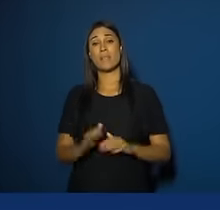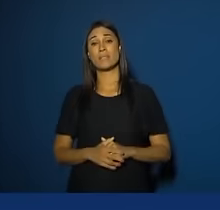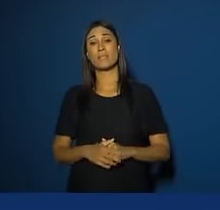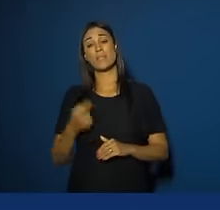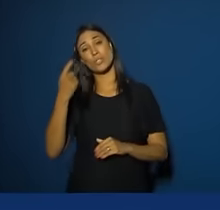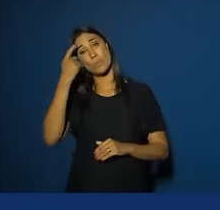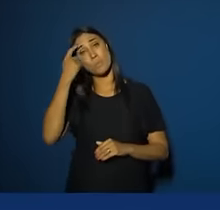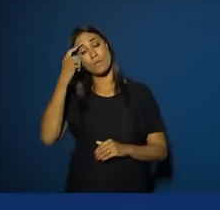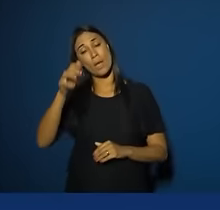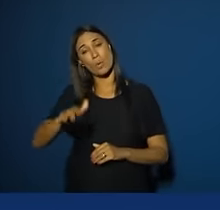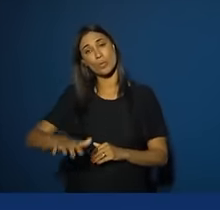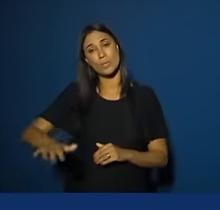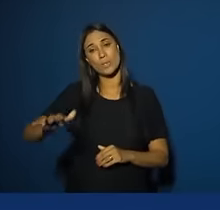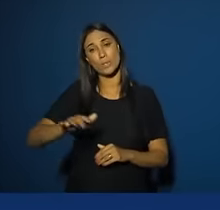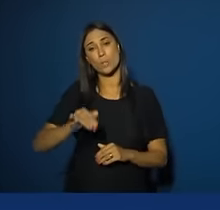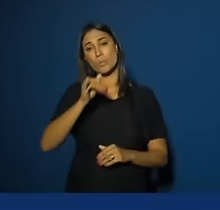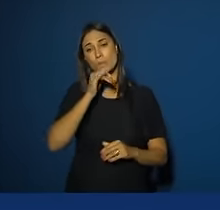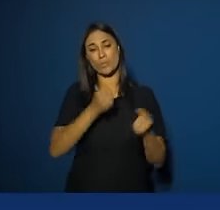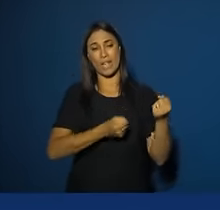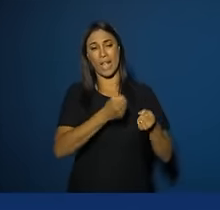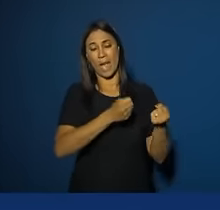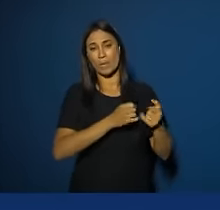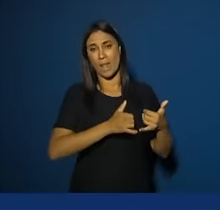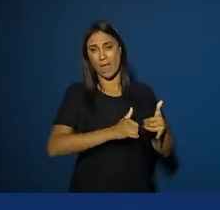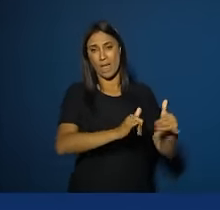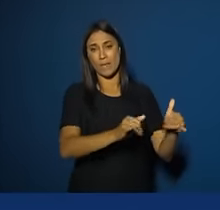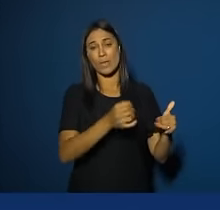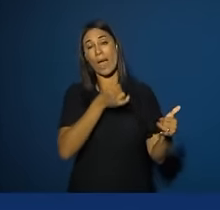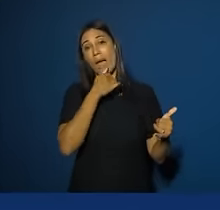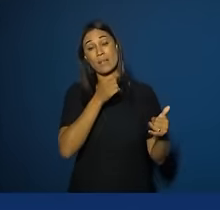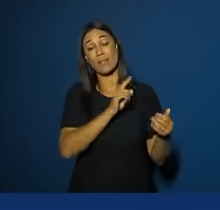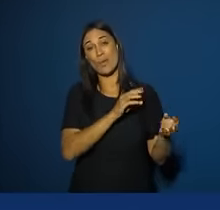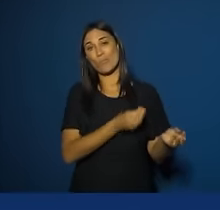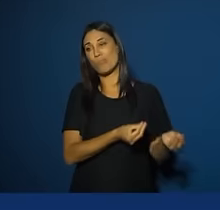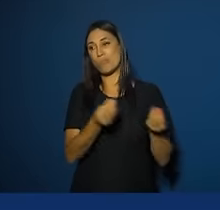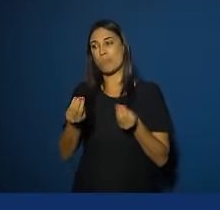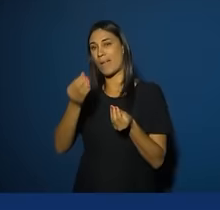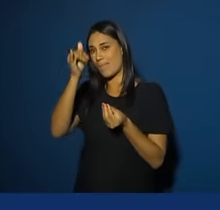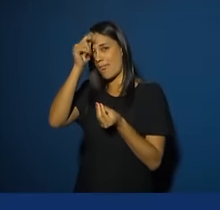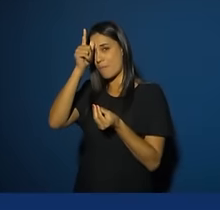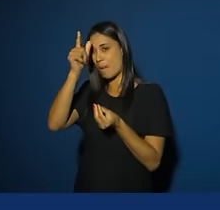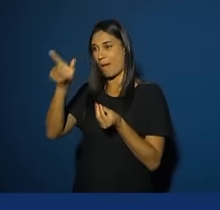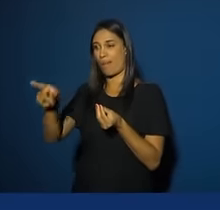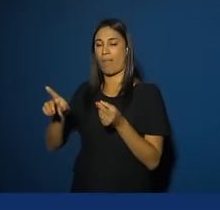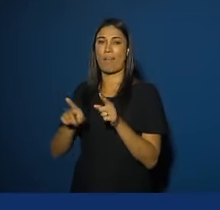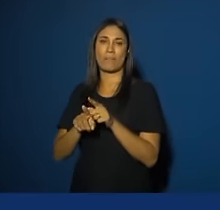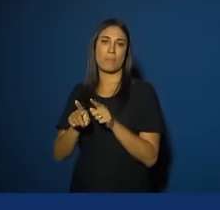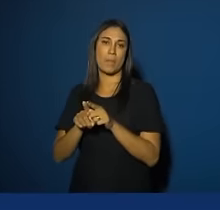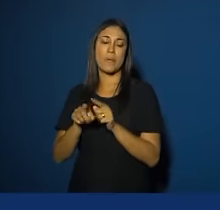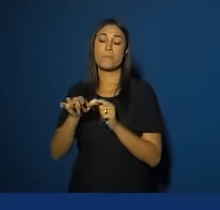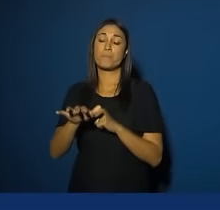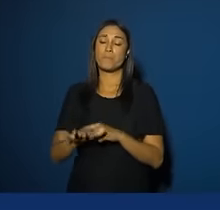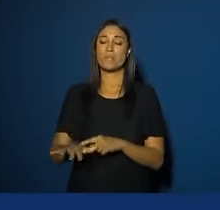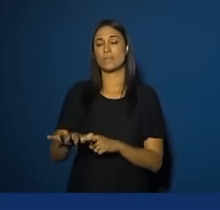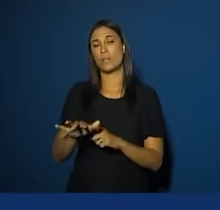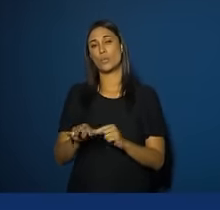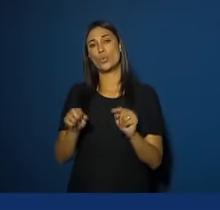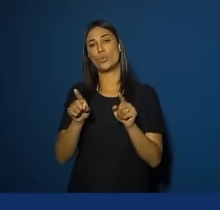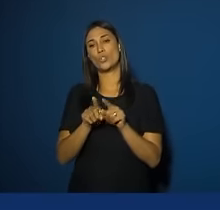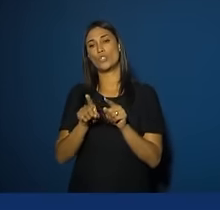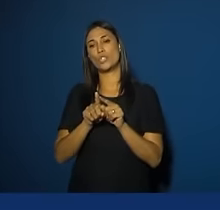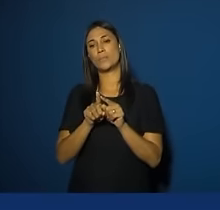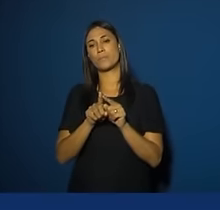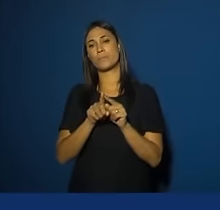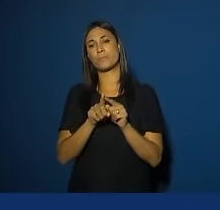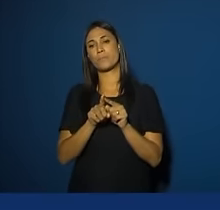em especial setores de carros elétricos, né? Passaram a produção de carros da Alemanha, por exemplo, é impressionante, setor de